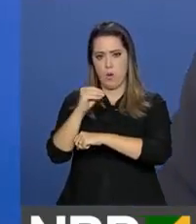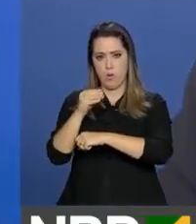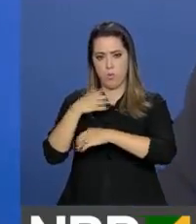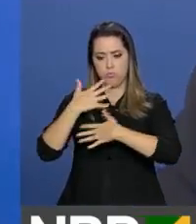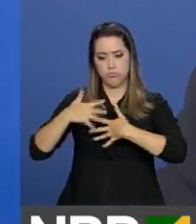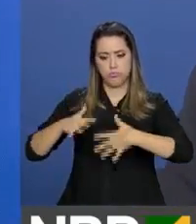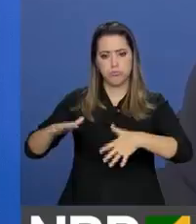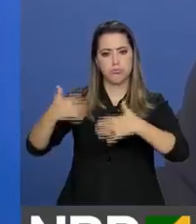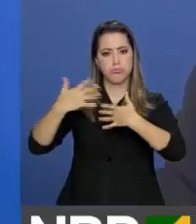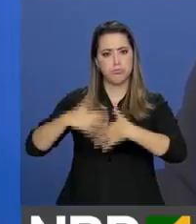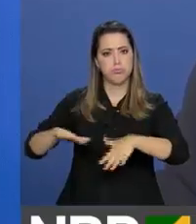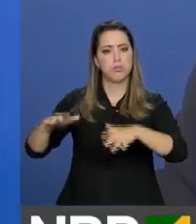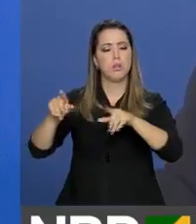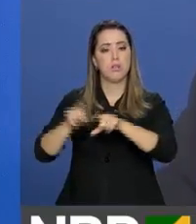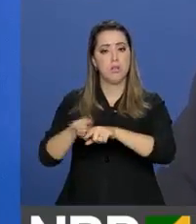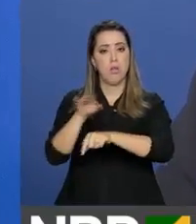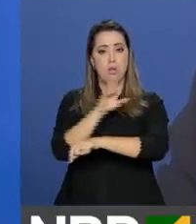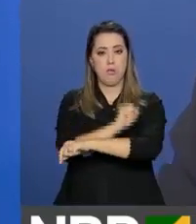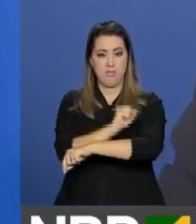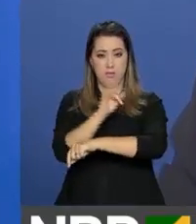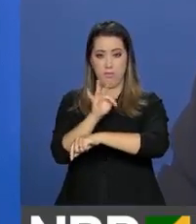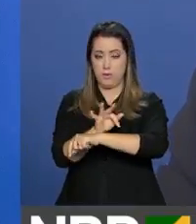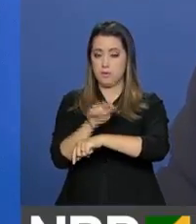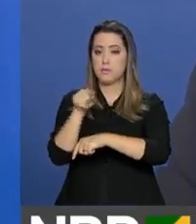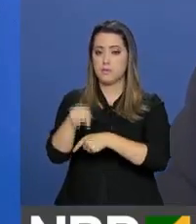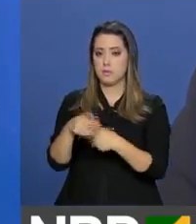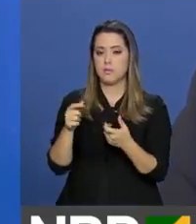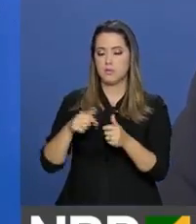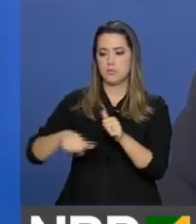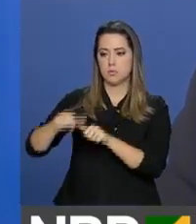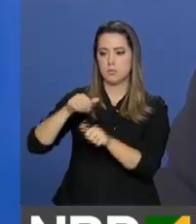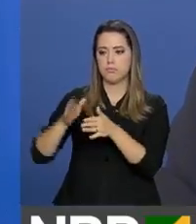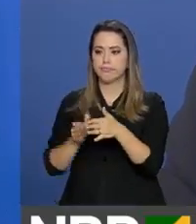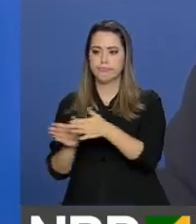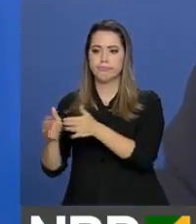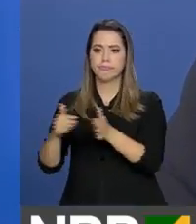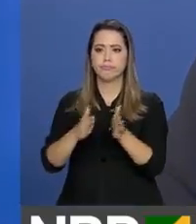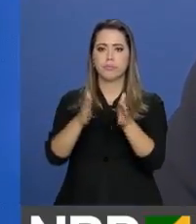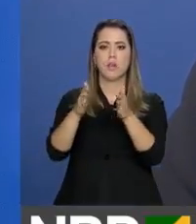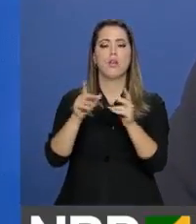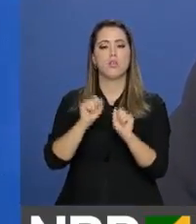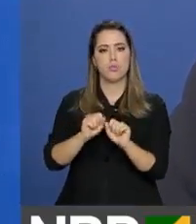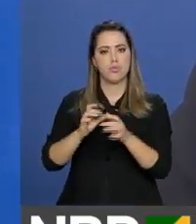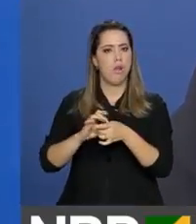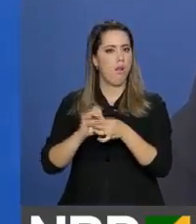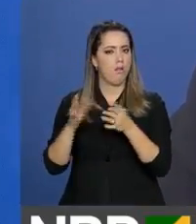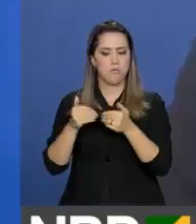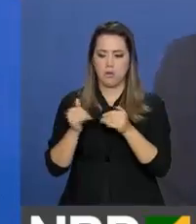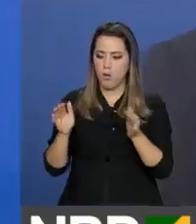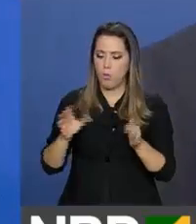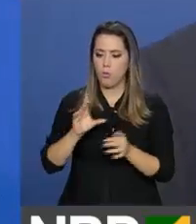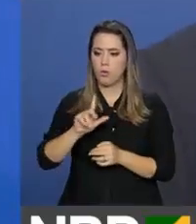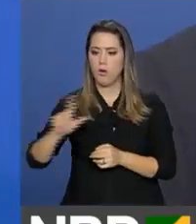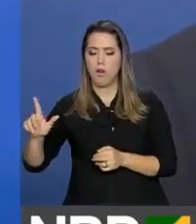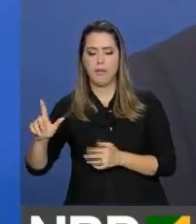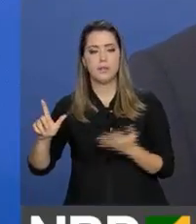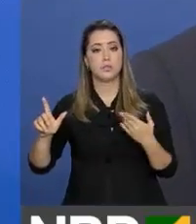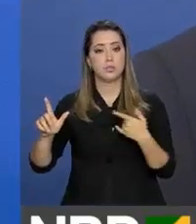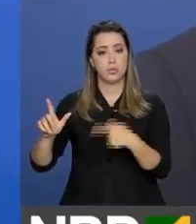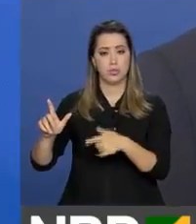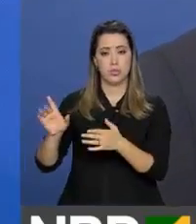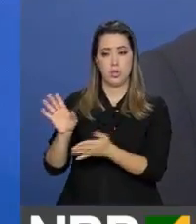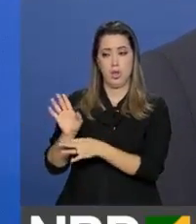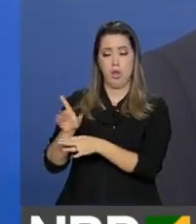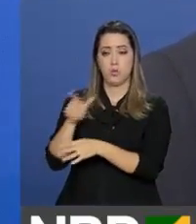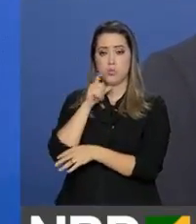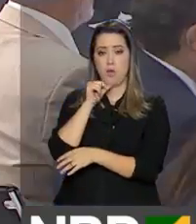nos permitiu, tal como se deu no seu relato, inaugurar logo o eixo leste, que alimenta a Paraíba